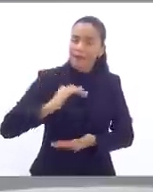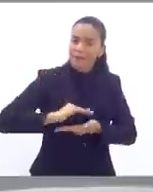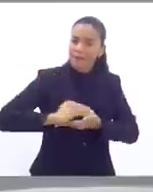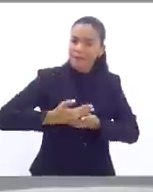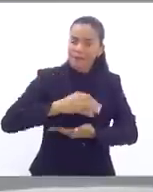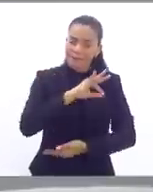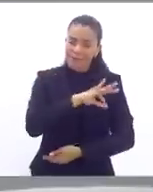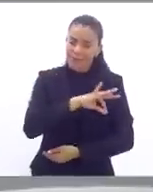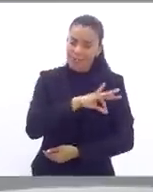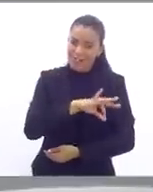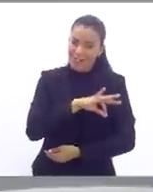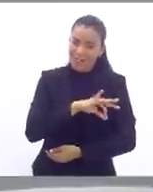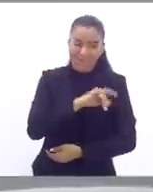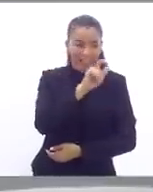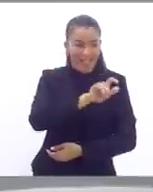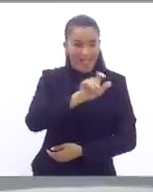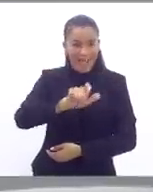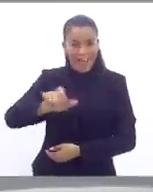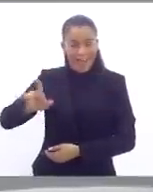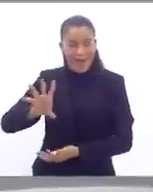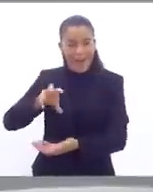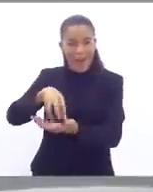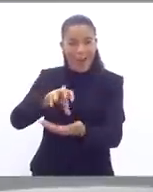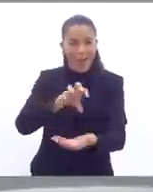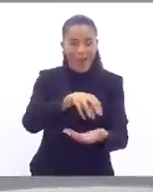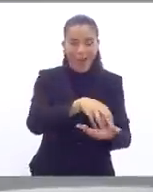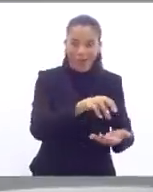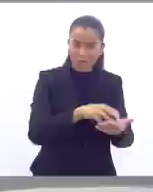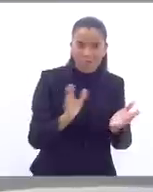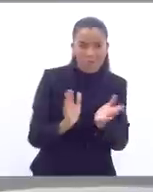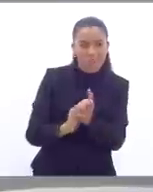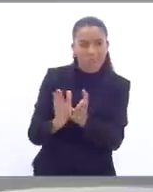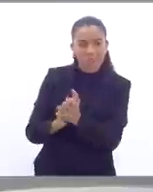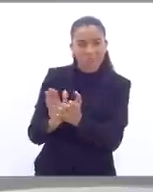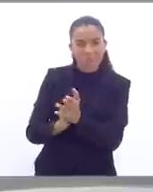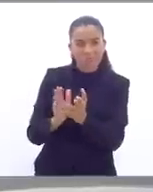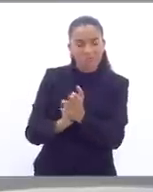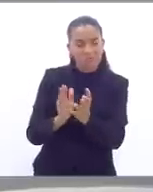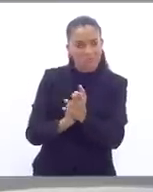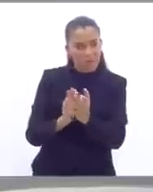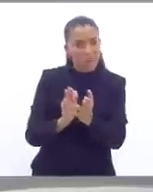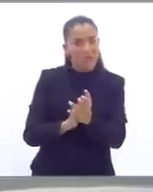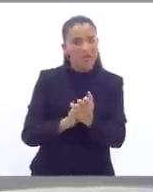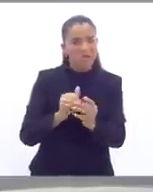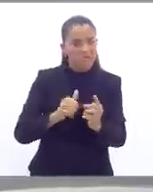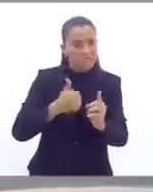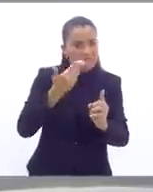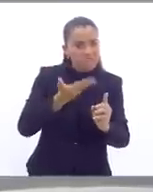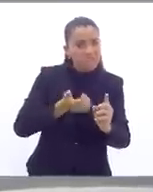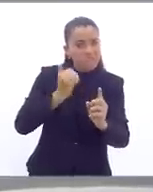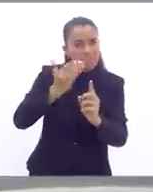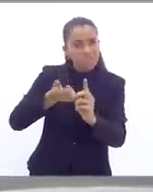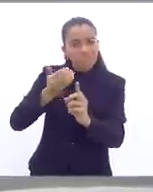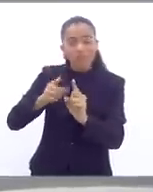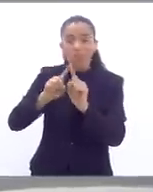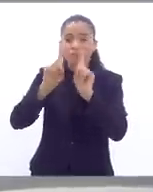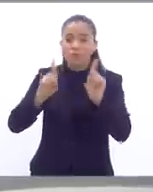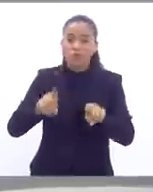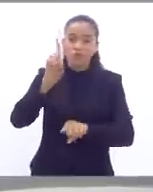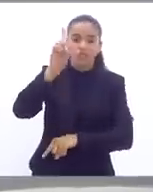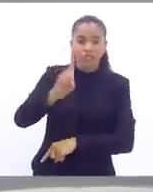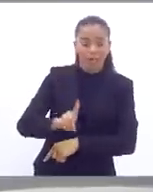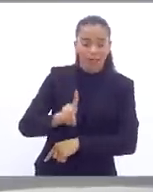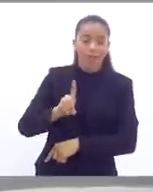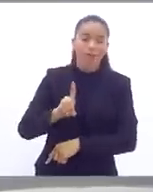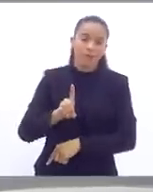faz a folha são esses próprios órgãos né e parabéns para eles que reconheceram os direitos dos Servidores então a gente